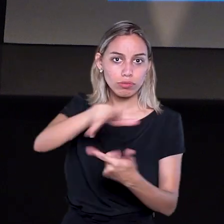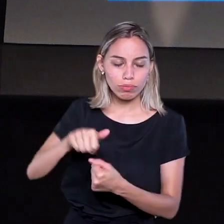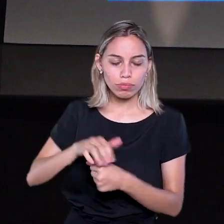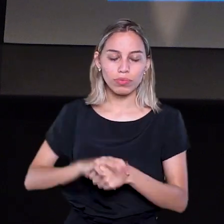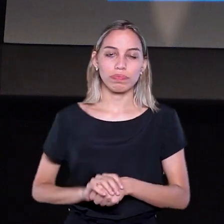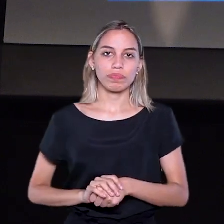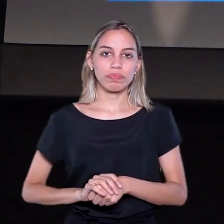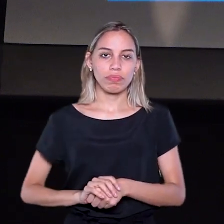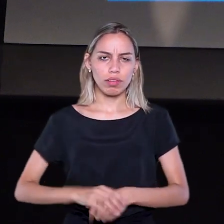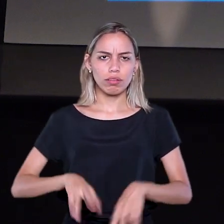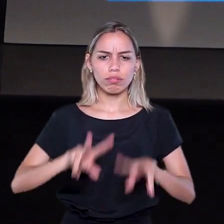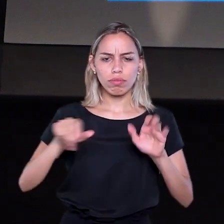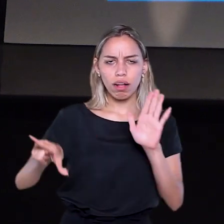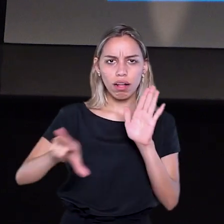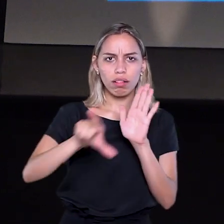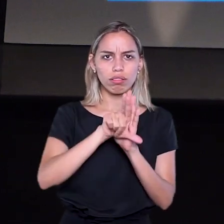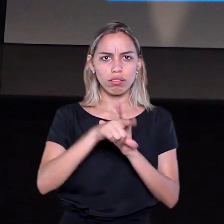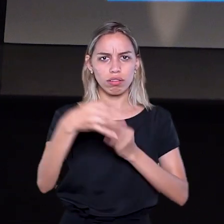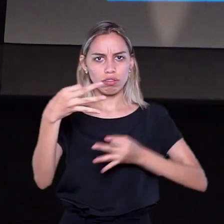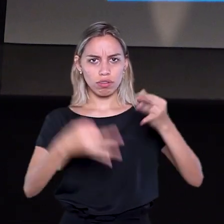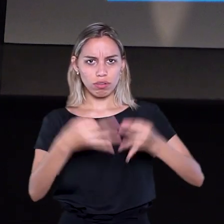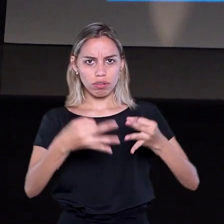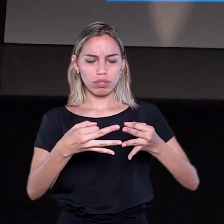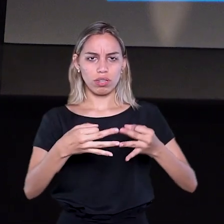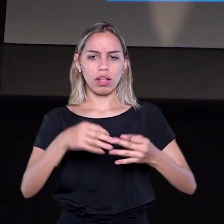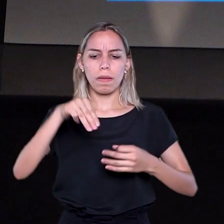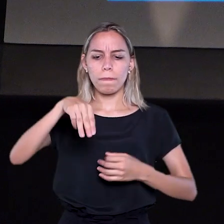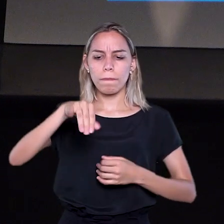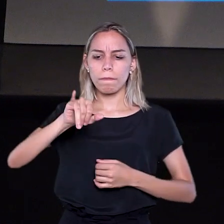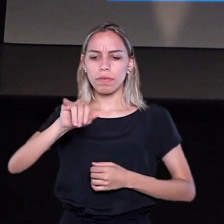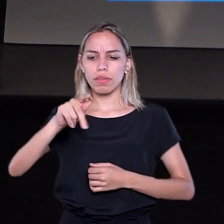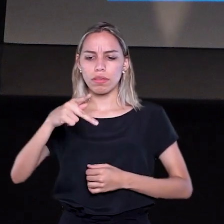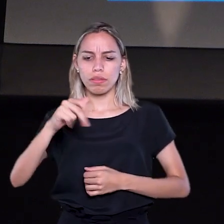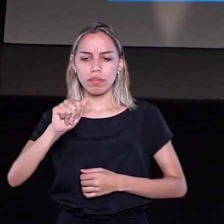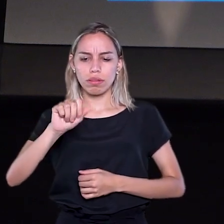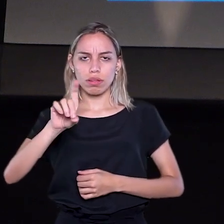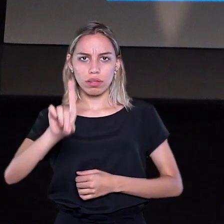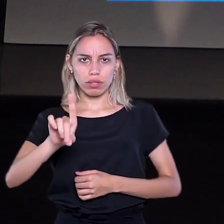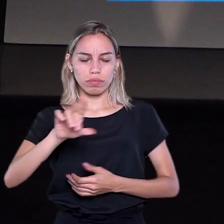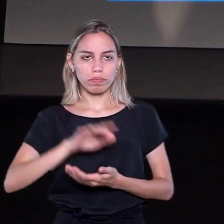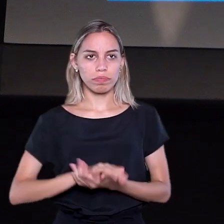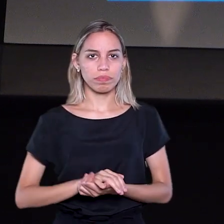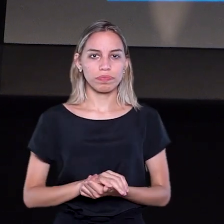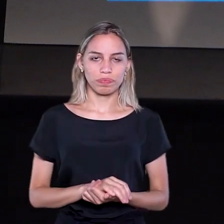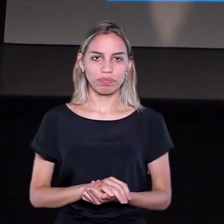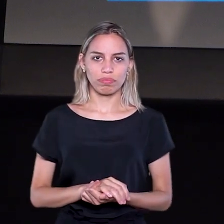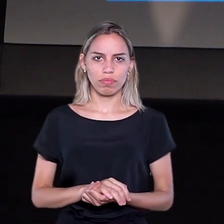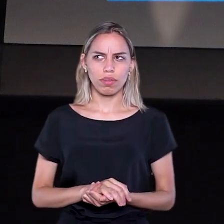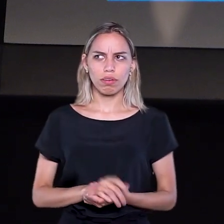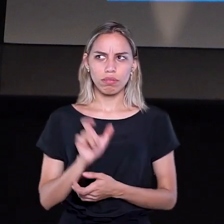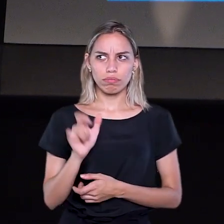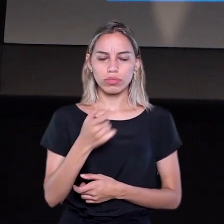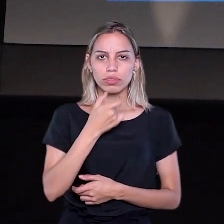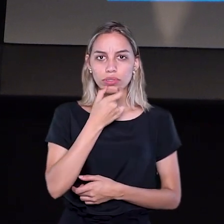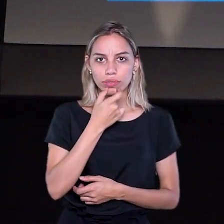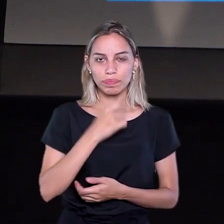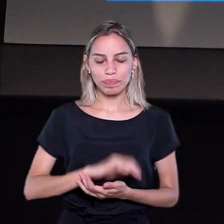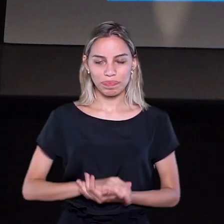na edição Lei e Justiça da organização MIPAD, Most Influential People of